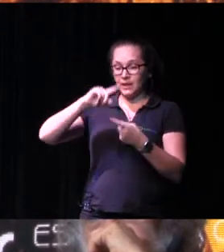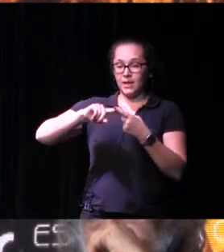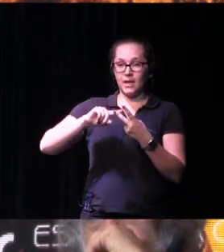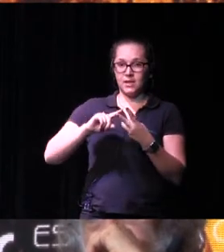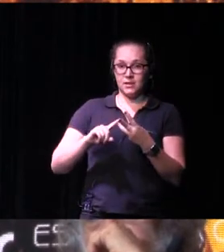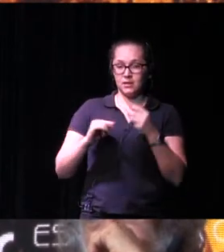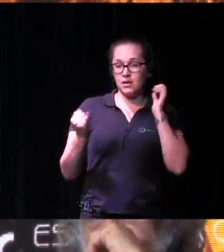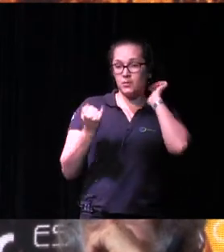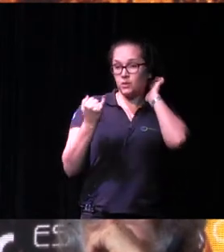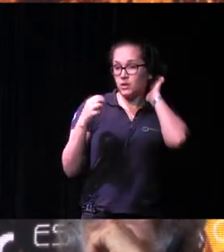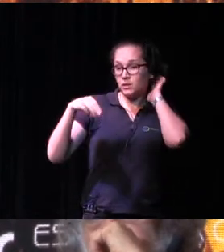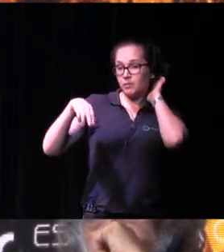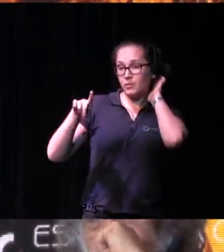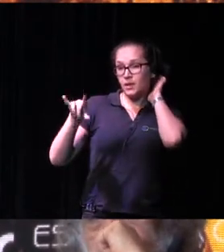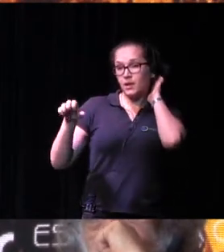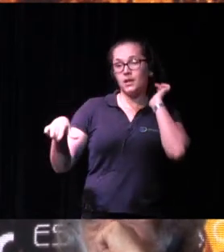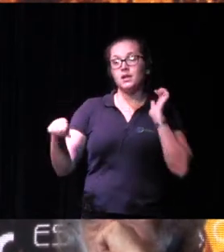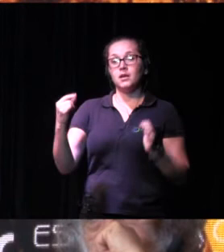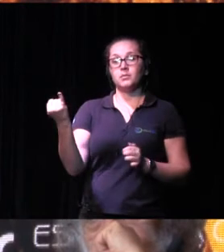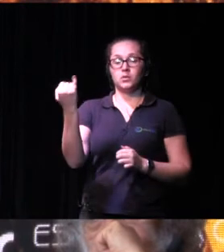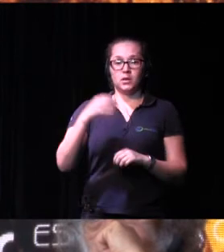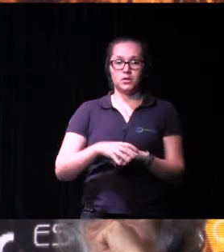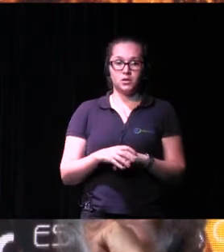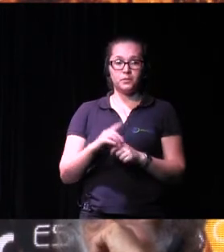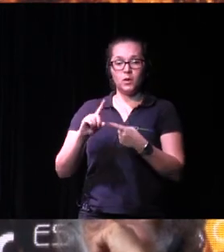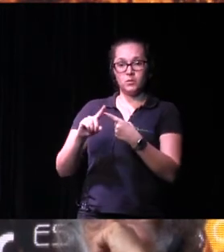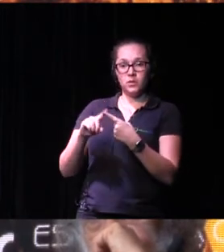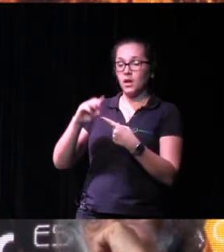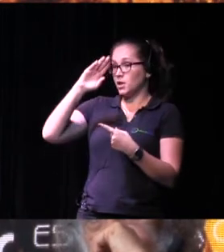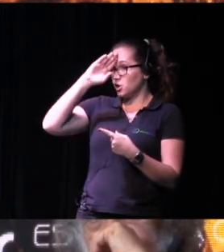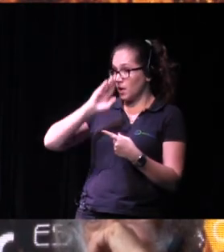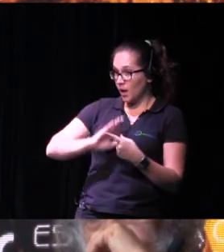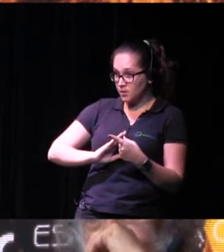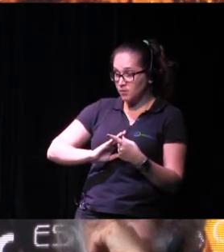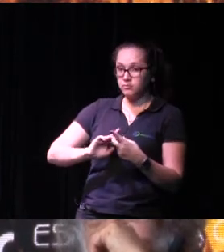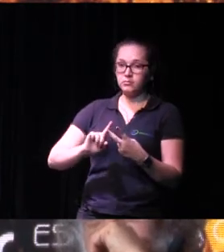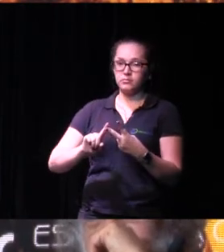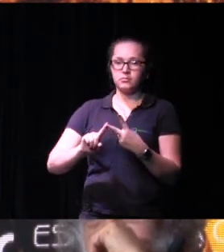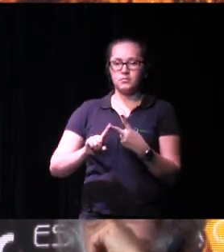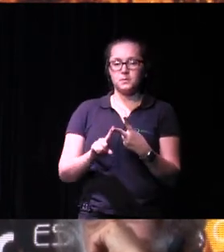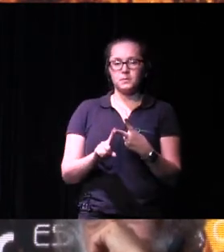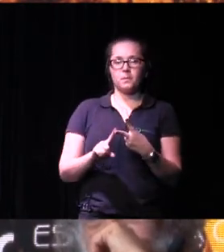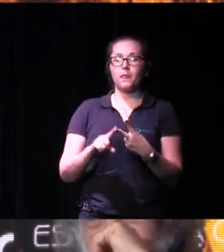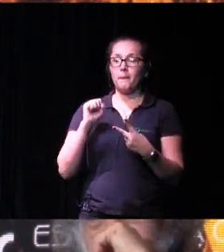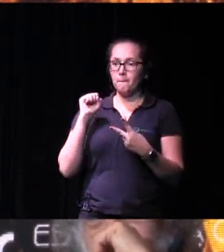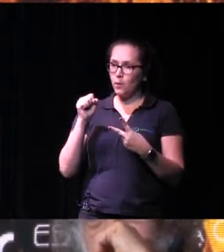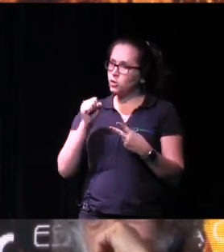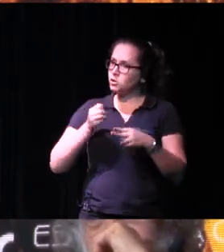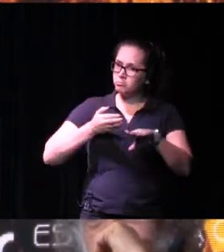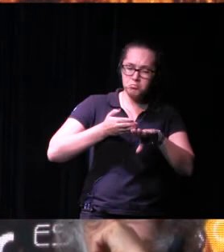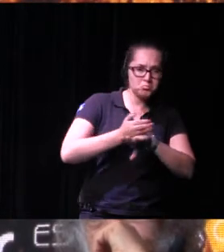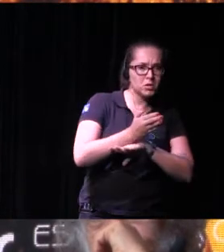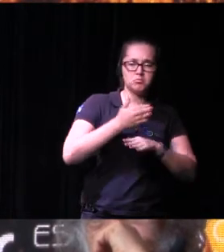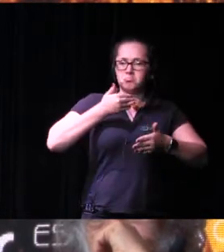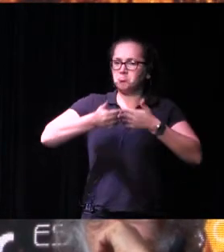Medellín eram muito importantes. Que vai ser de graça, que poderiam entrar a qualquer